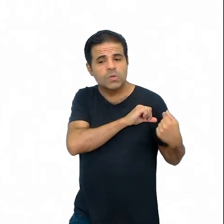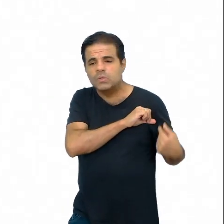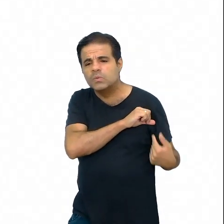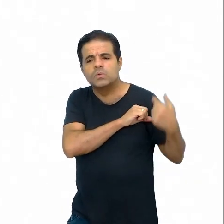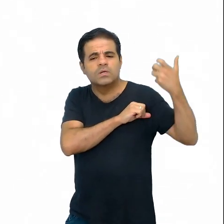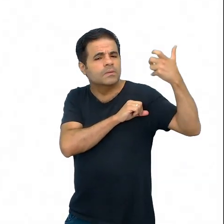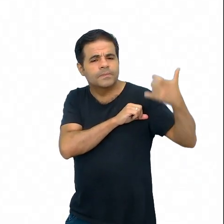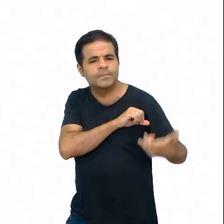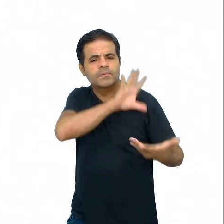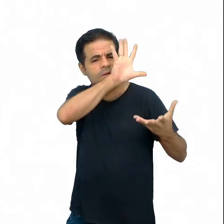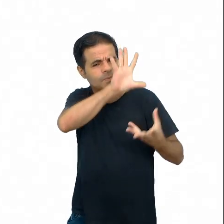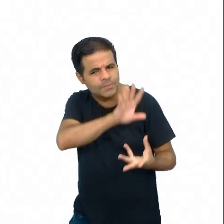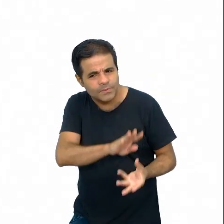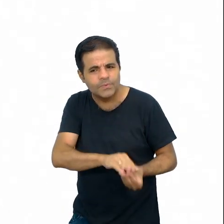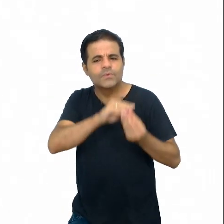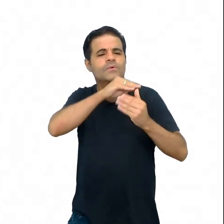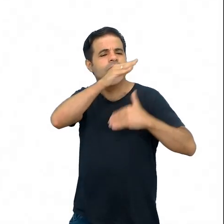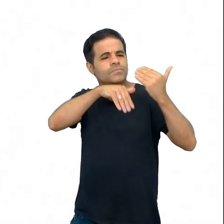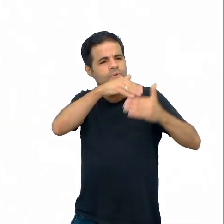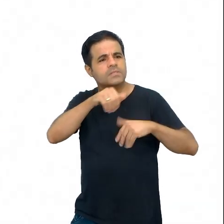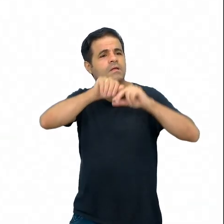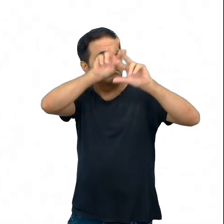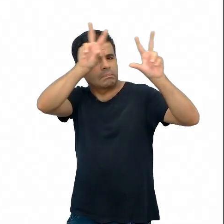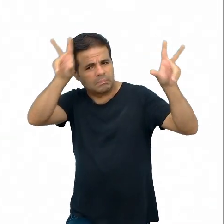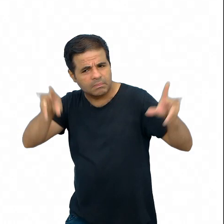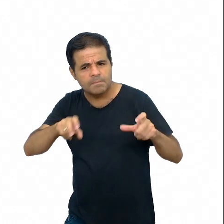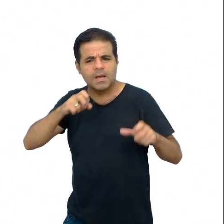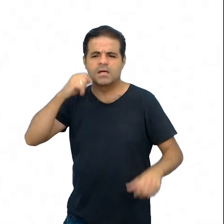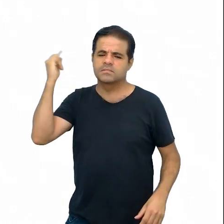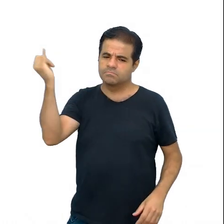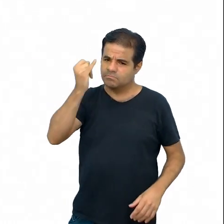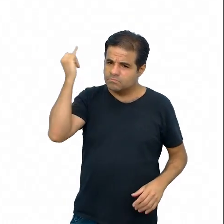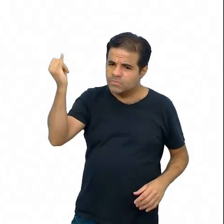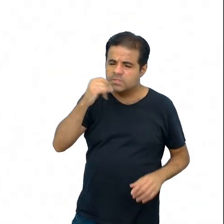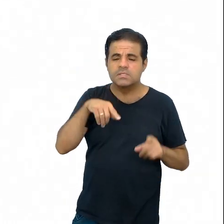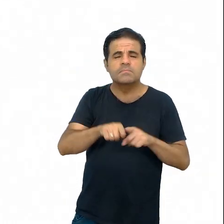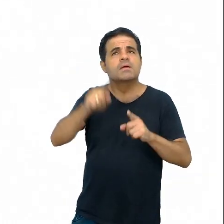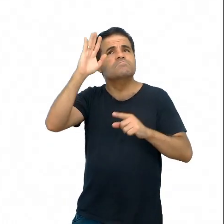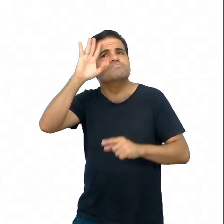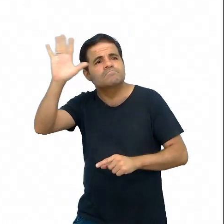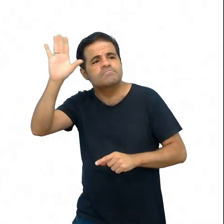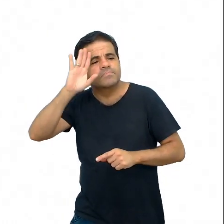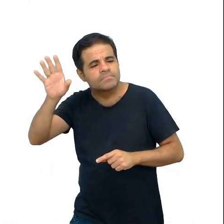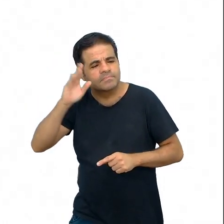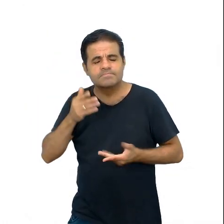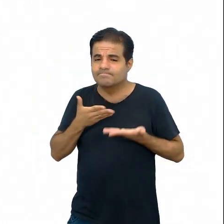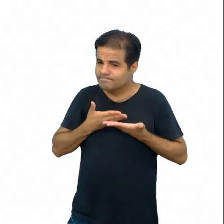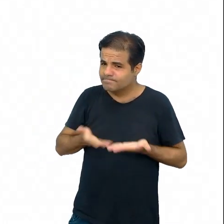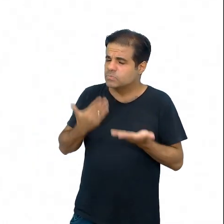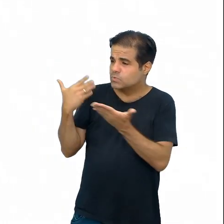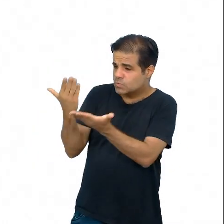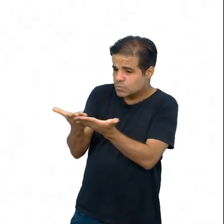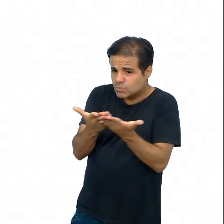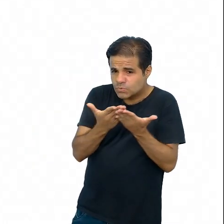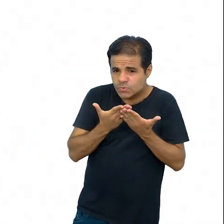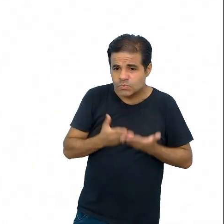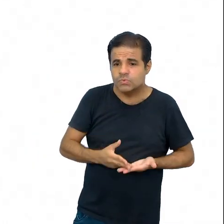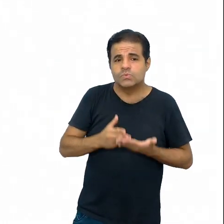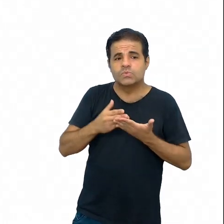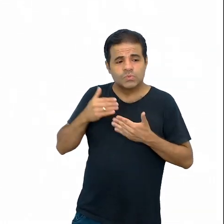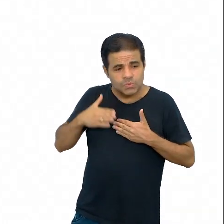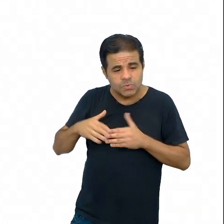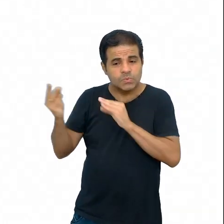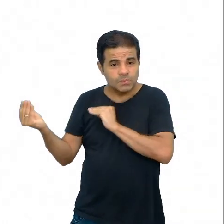sobre textualização e progressão temática, é importante também pensar, né, nesses aspectos de estudos relativos ao